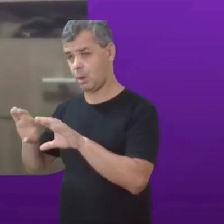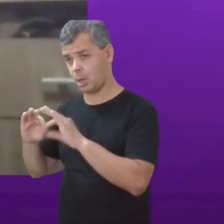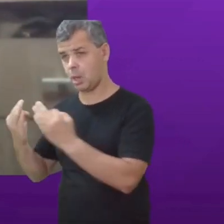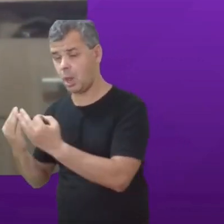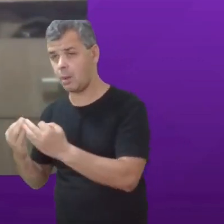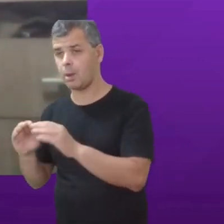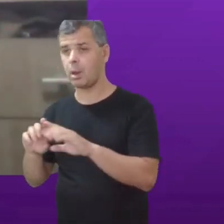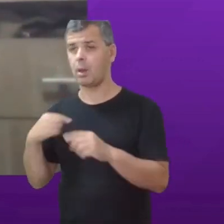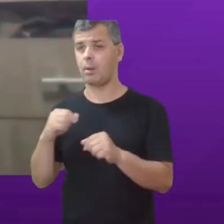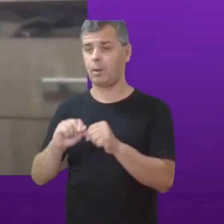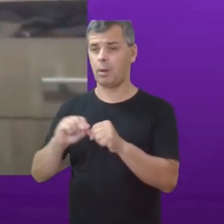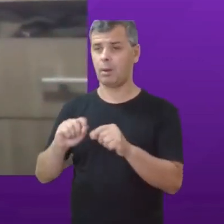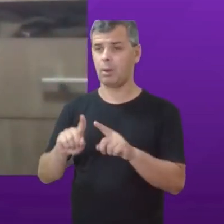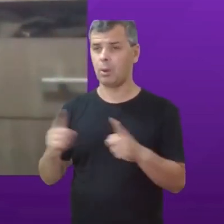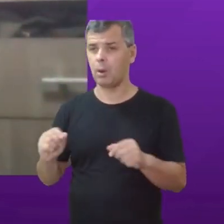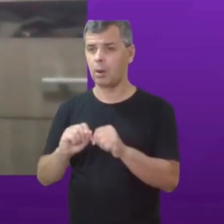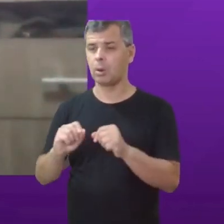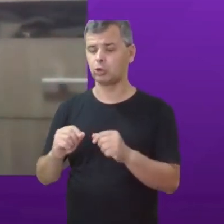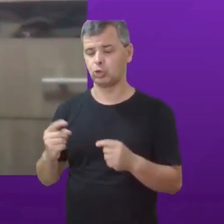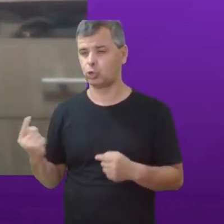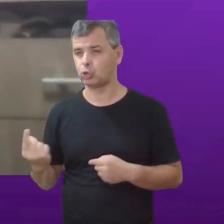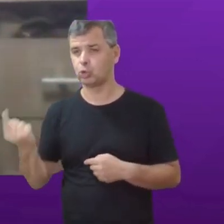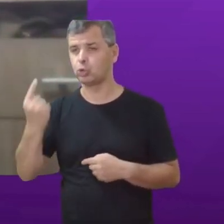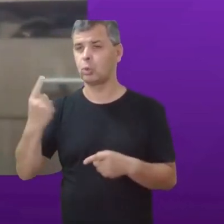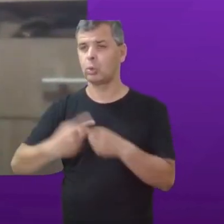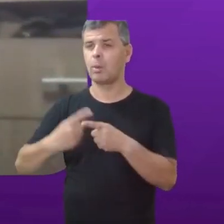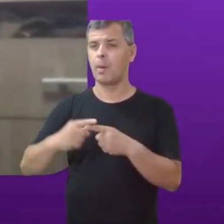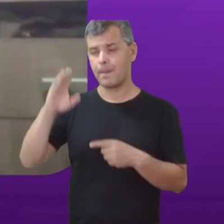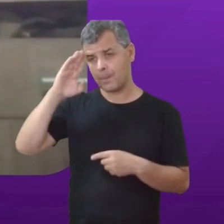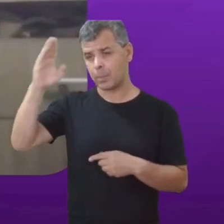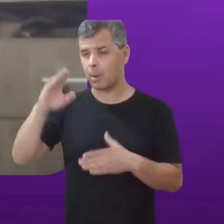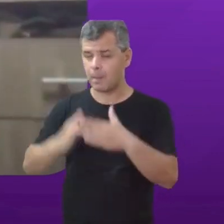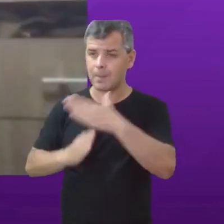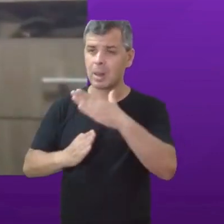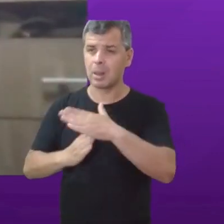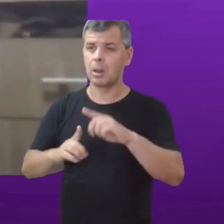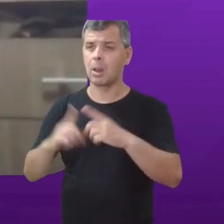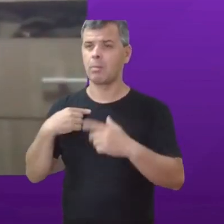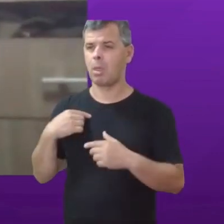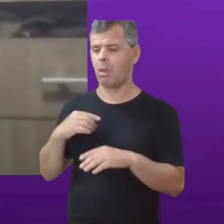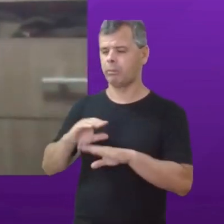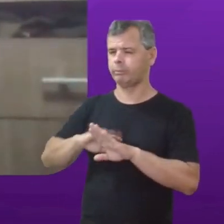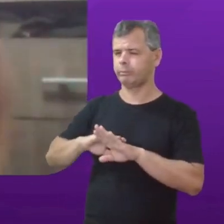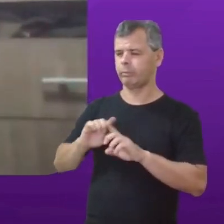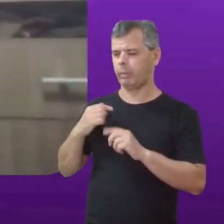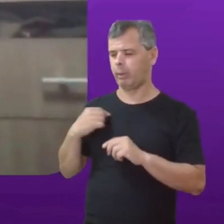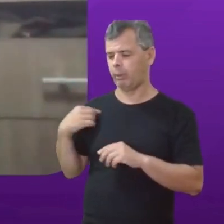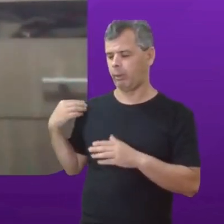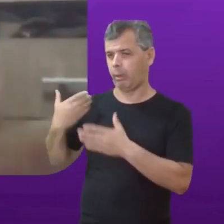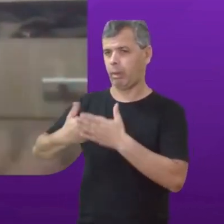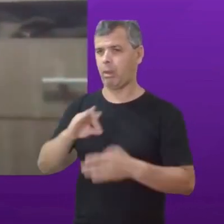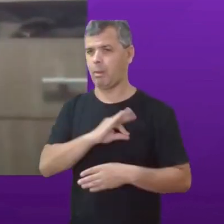a polícia acaba atuando de forma unilateral, porque um dos principais obstáculos é a desconfiança histórica entre